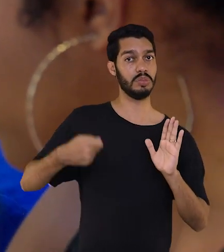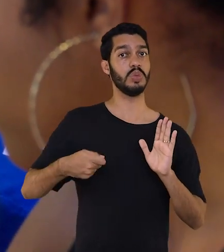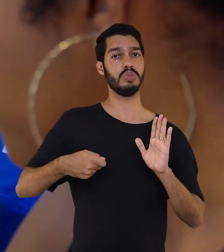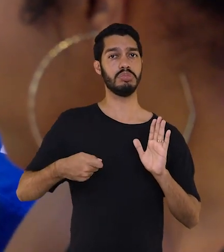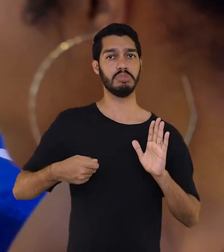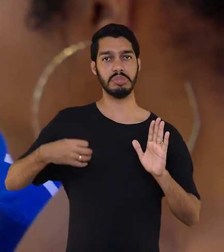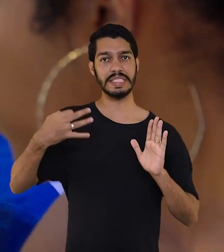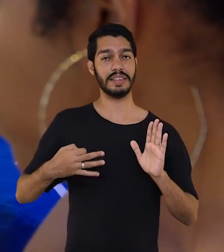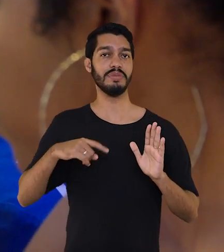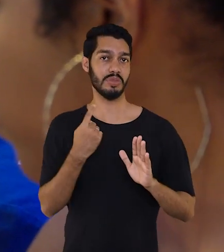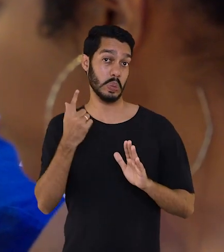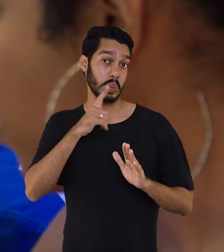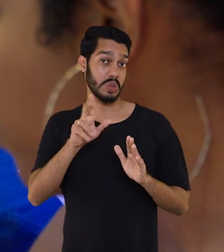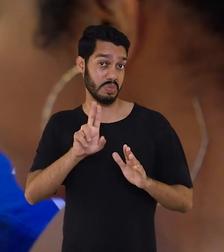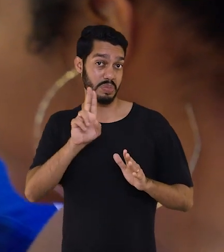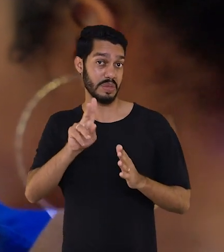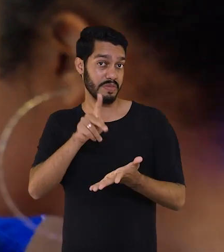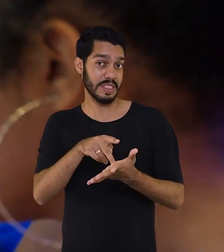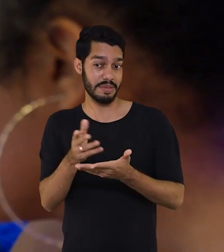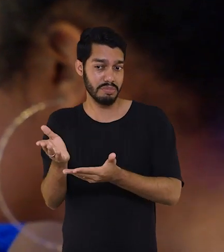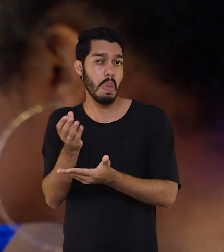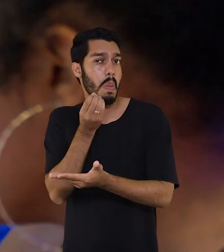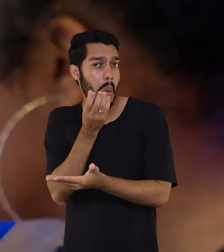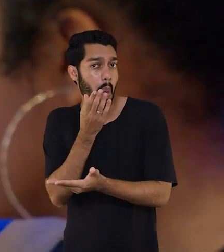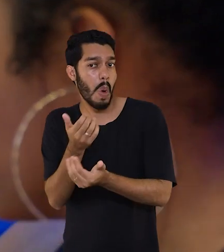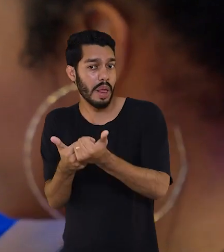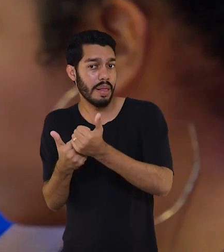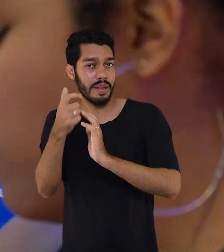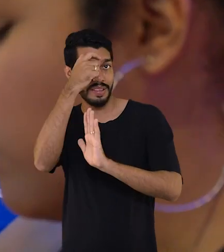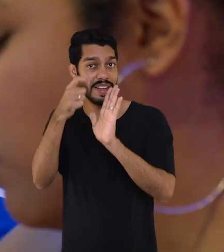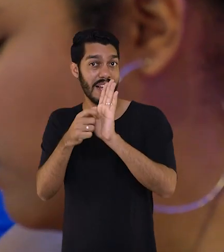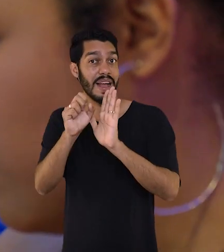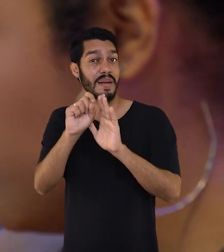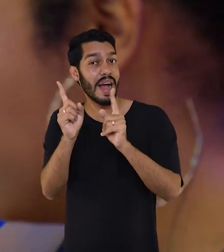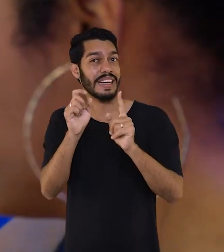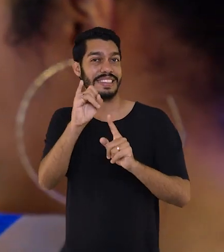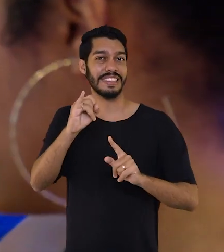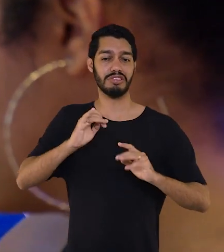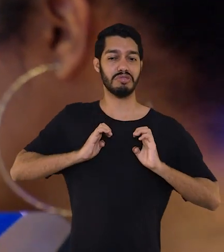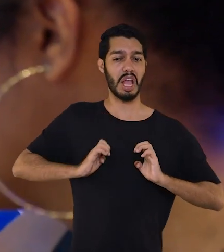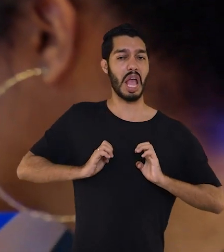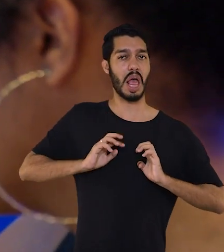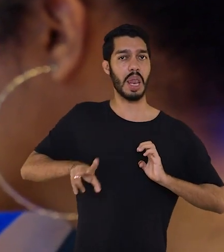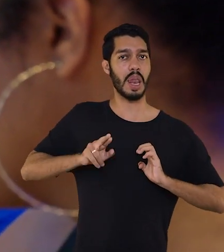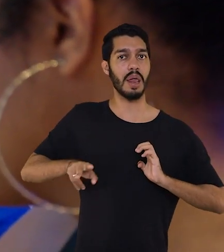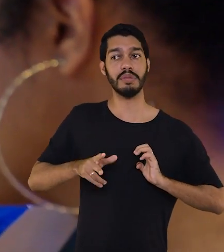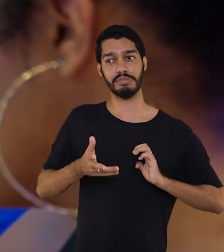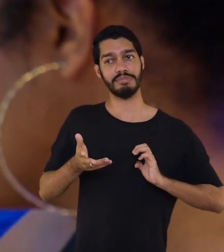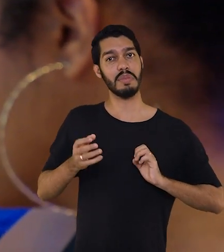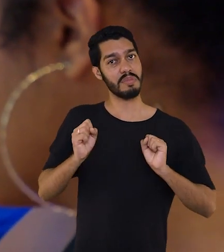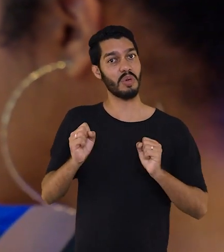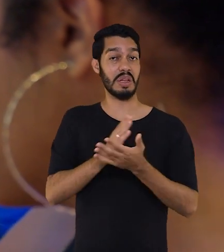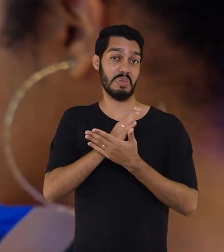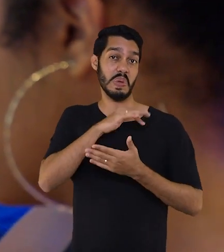regulamentação mais crítica, que eu acho que é o que tinha que ser feito, para a gente conseguir usar a ferramenta, que é uma coisa muito boa, mas que com a falta de ética de algumas pessoas